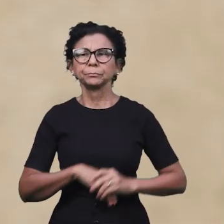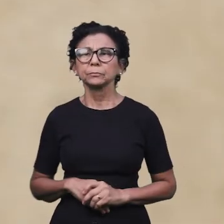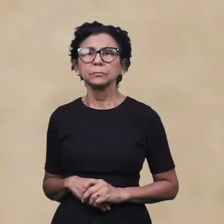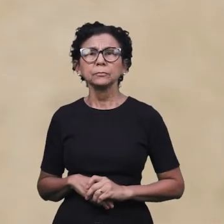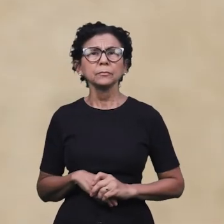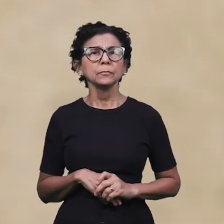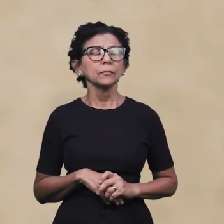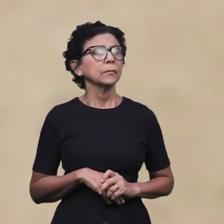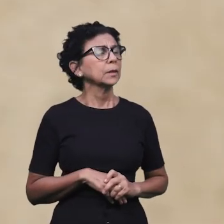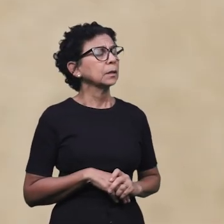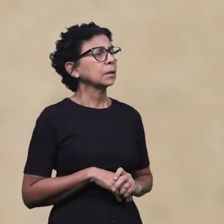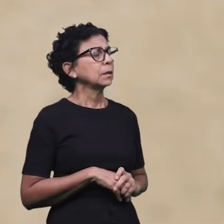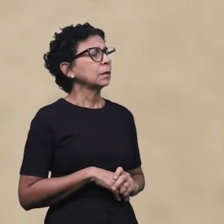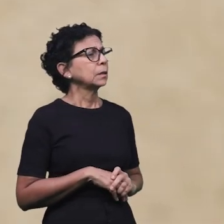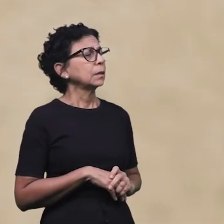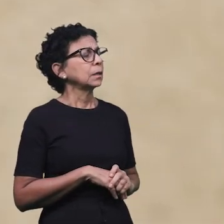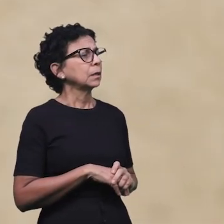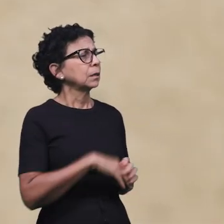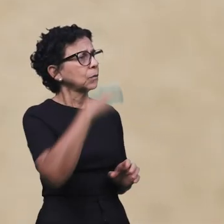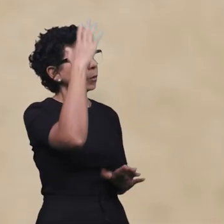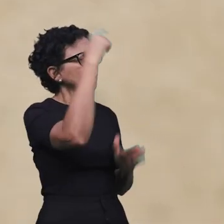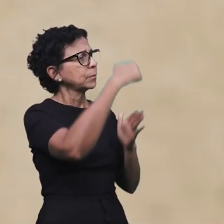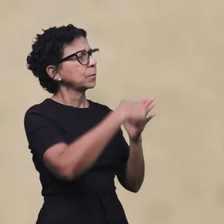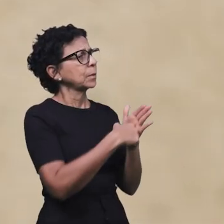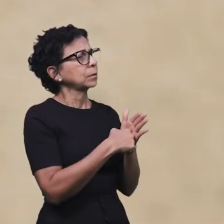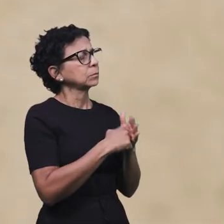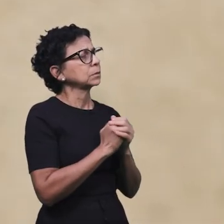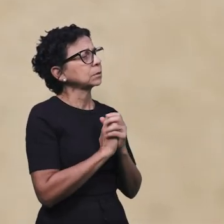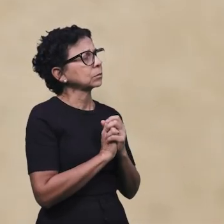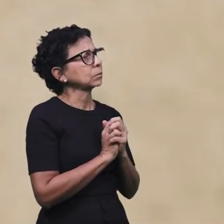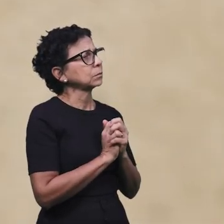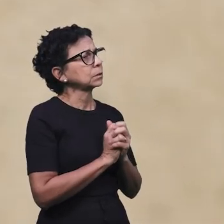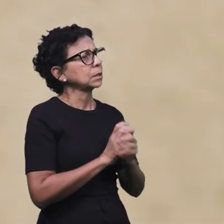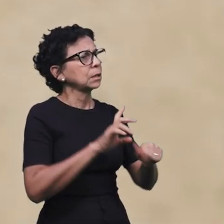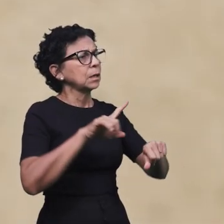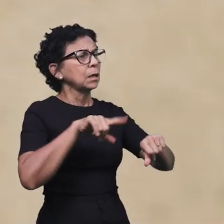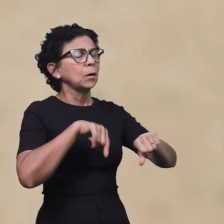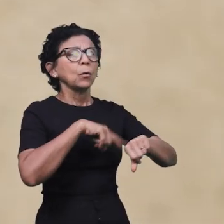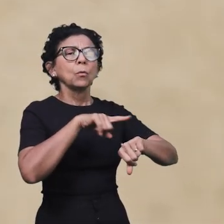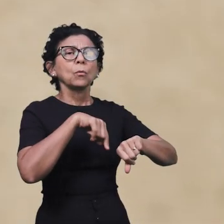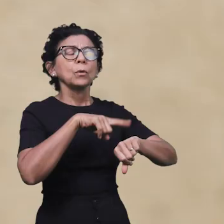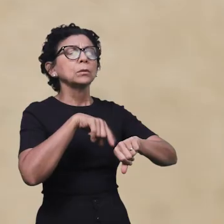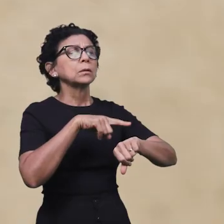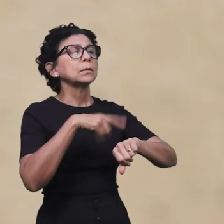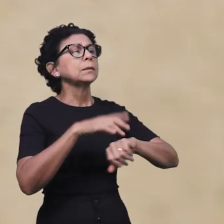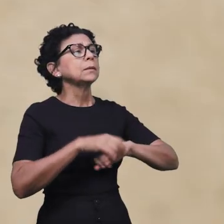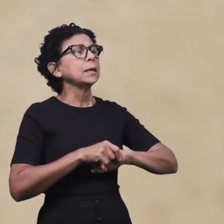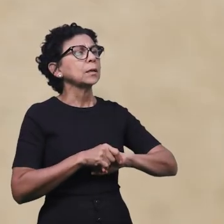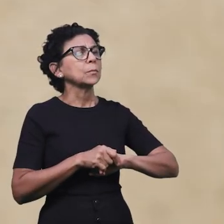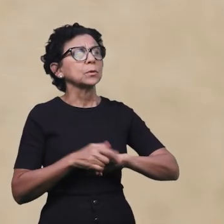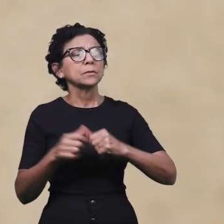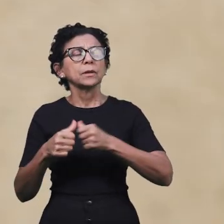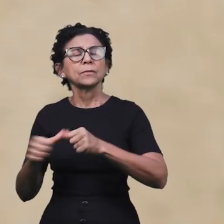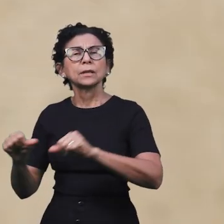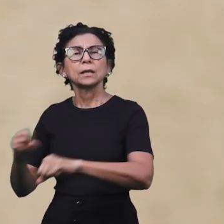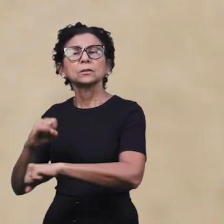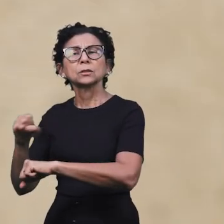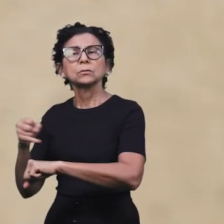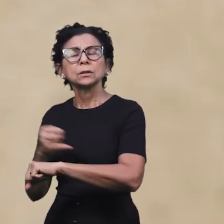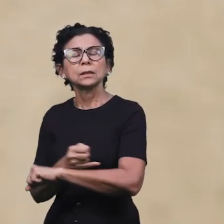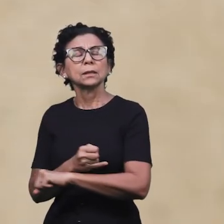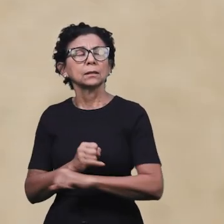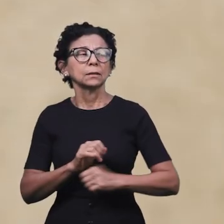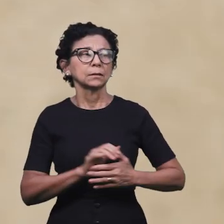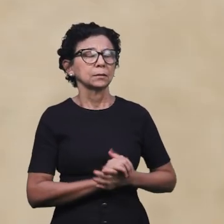viagem? E quando voltarás? E aprove ao rei enviar-me, apontando-lhe eu um certo tempo. Disse mais ao